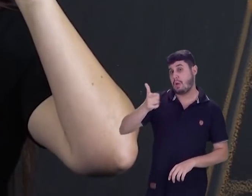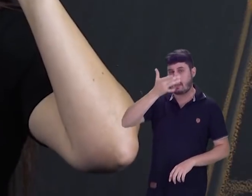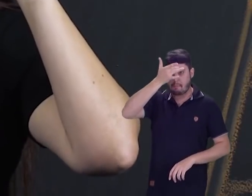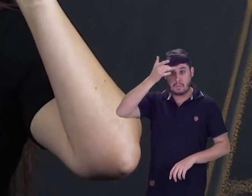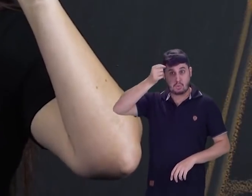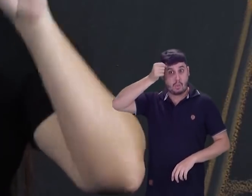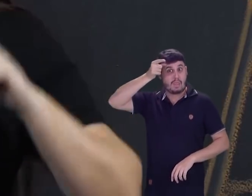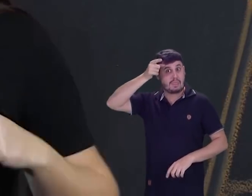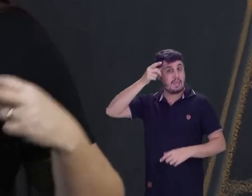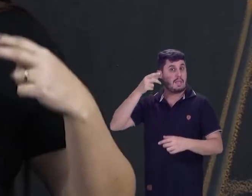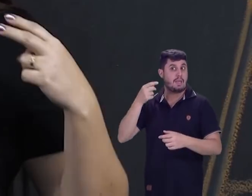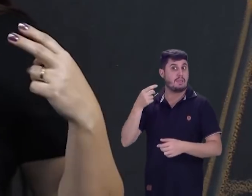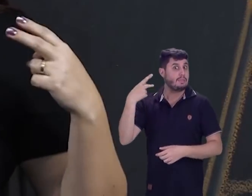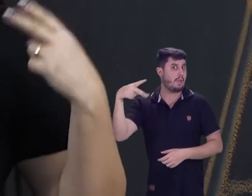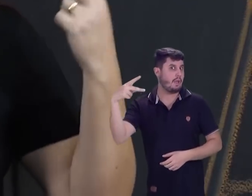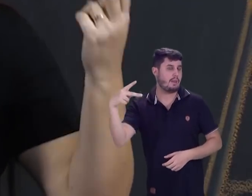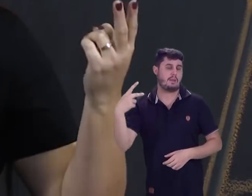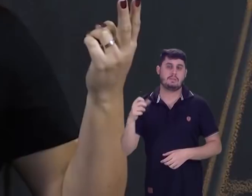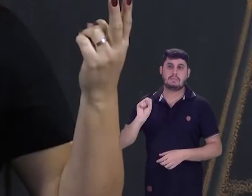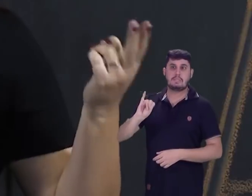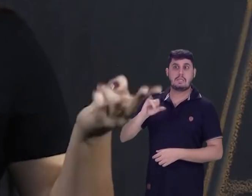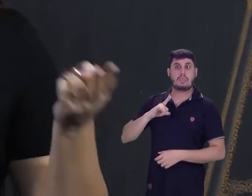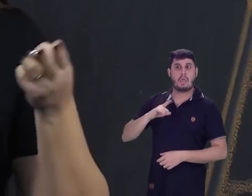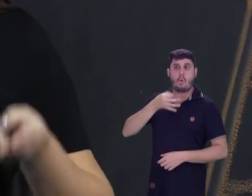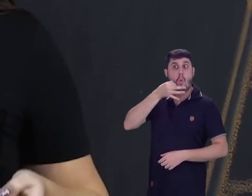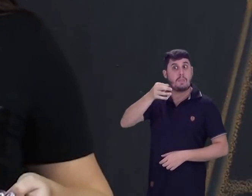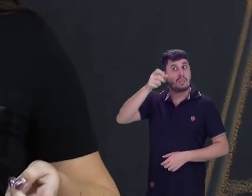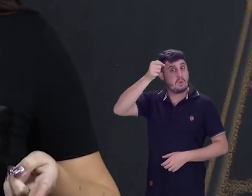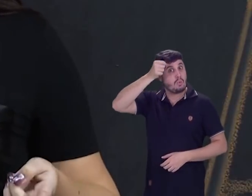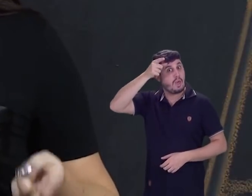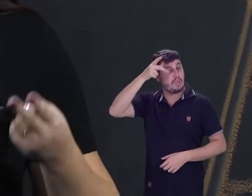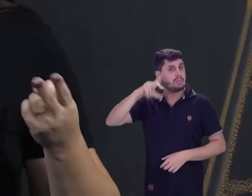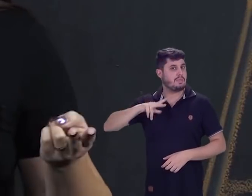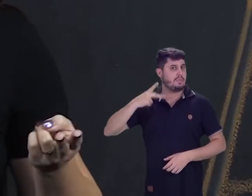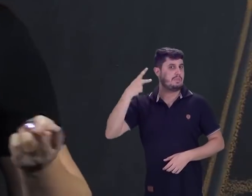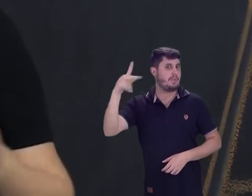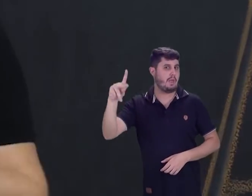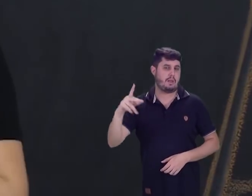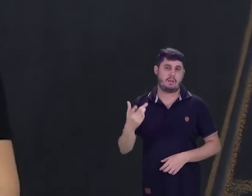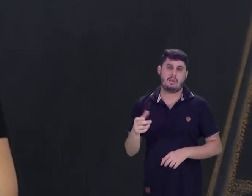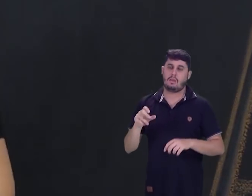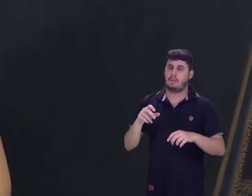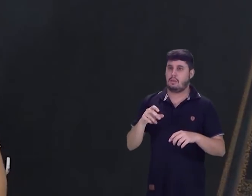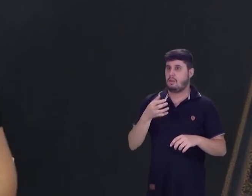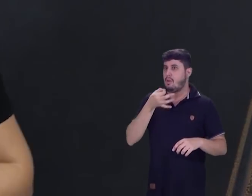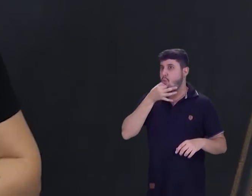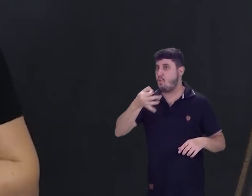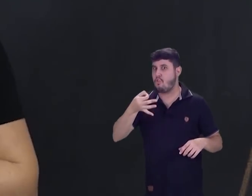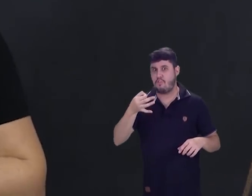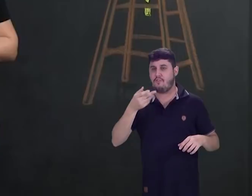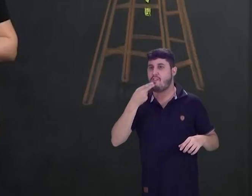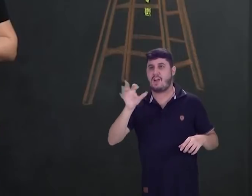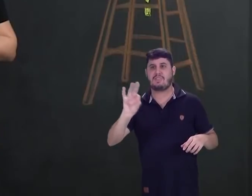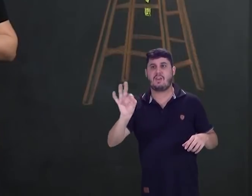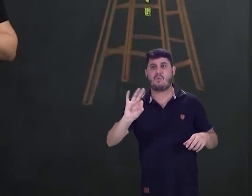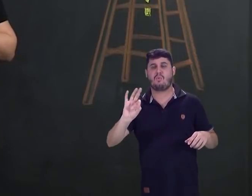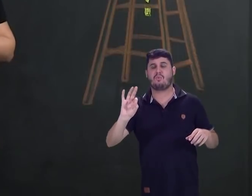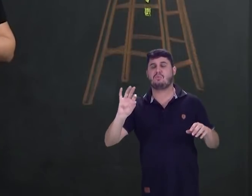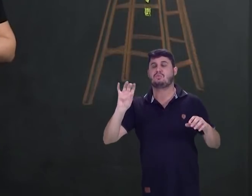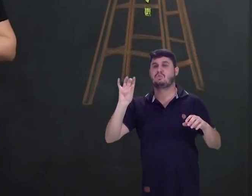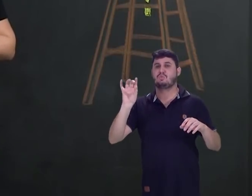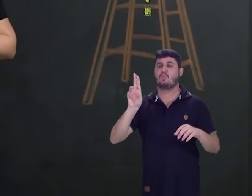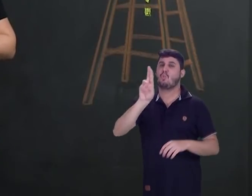quis dizer, entre aspas, porque se ele quer dizer alguma coisa, ele escreve, né? Ele fala, não ele pinta. E